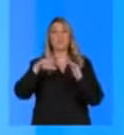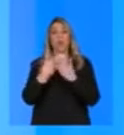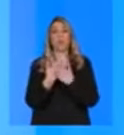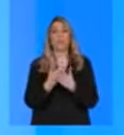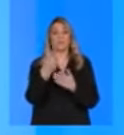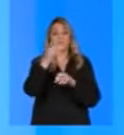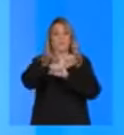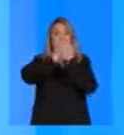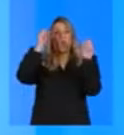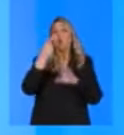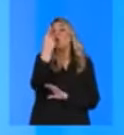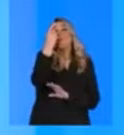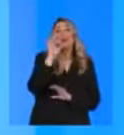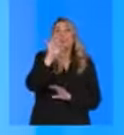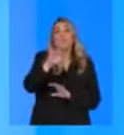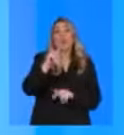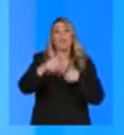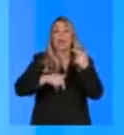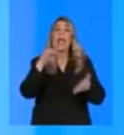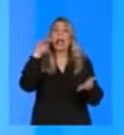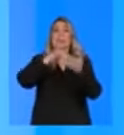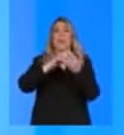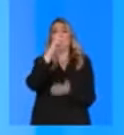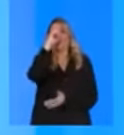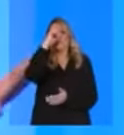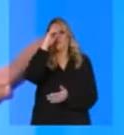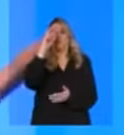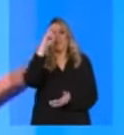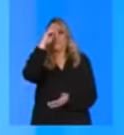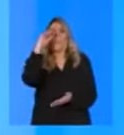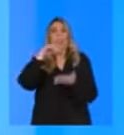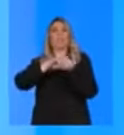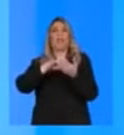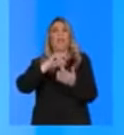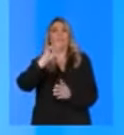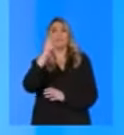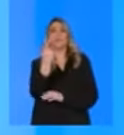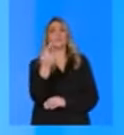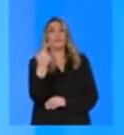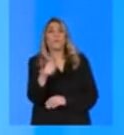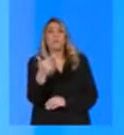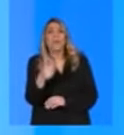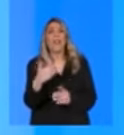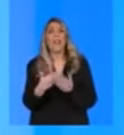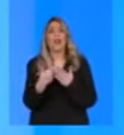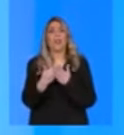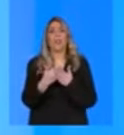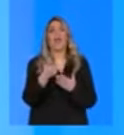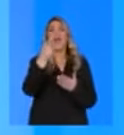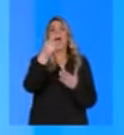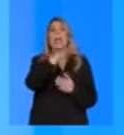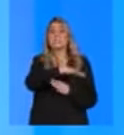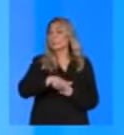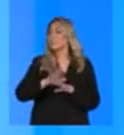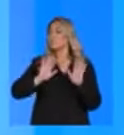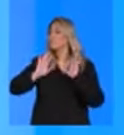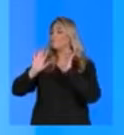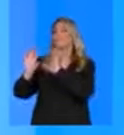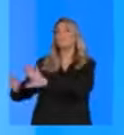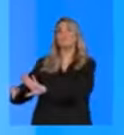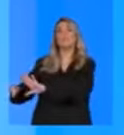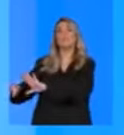uma tá funcionando e até meio-dia de meio-dia as duas não tem aula nenhuma as crianças ficam lá como se aquilo fosse um